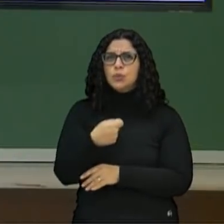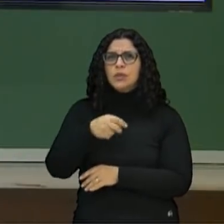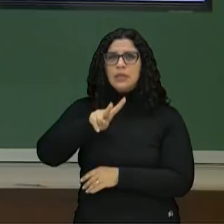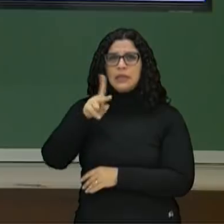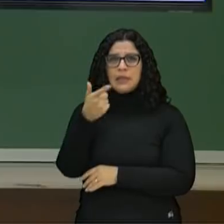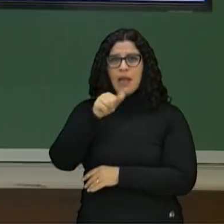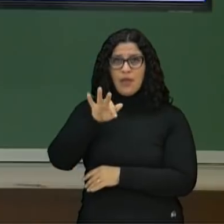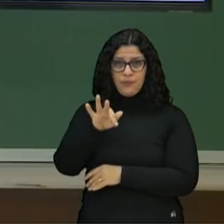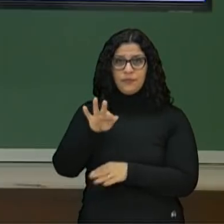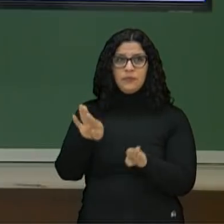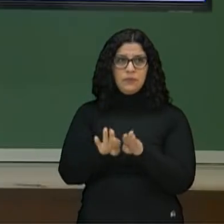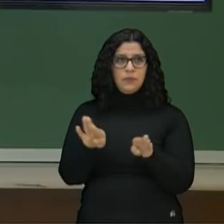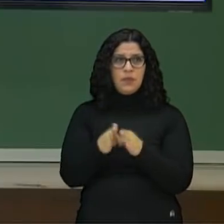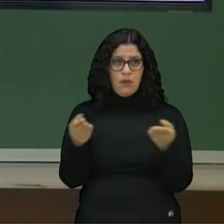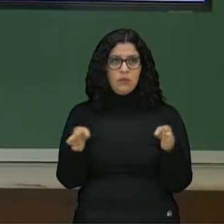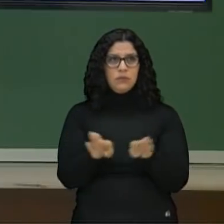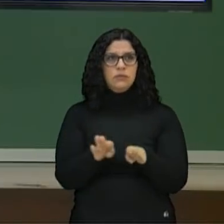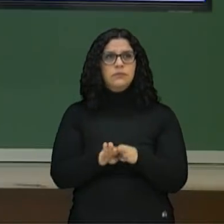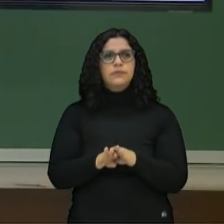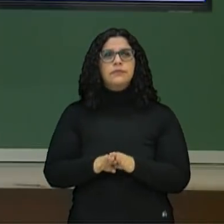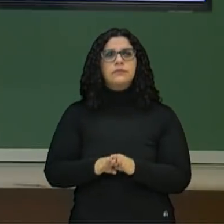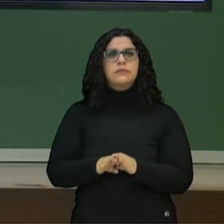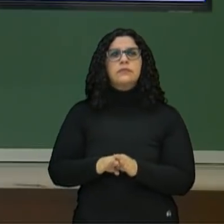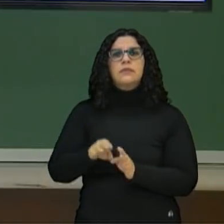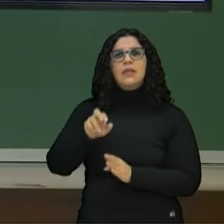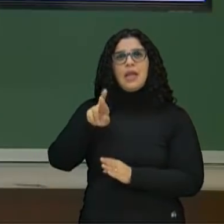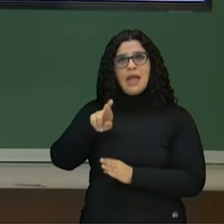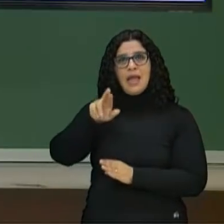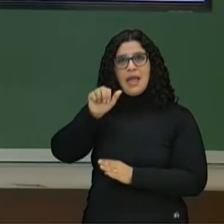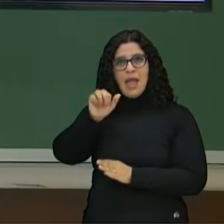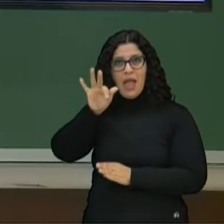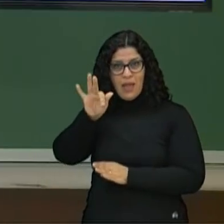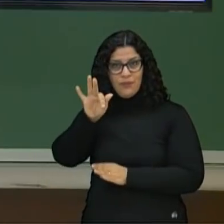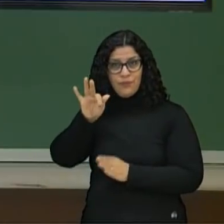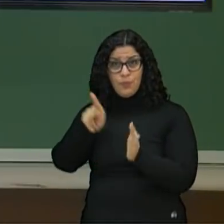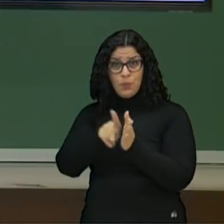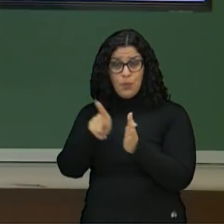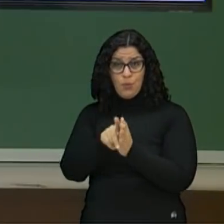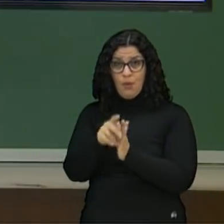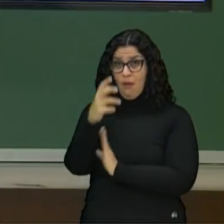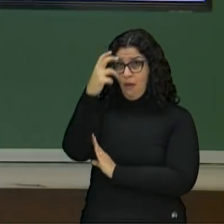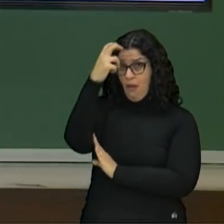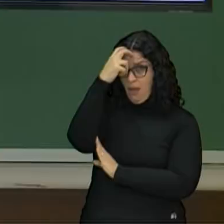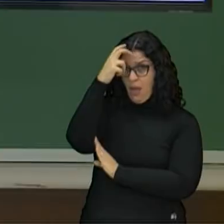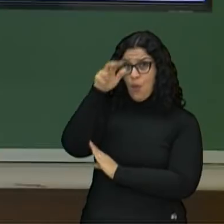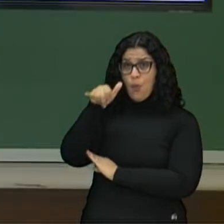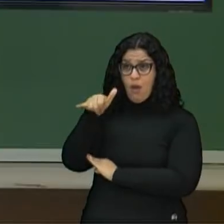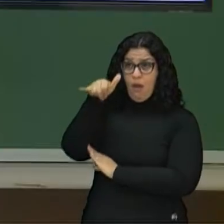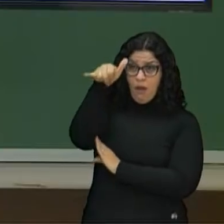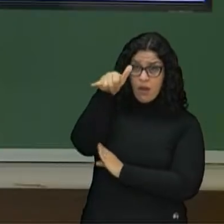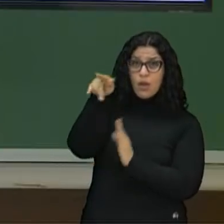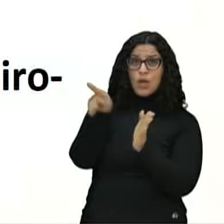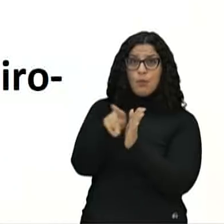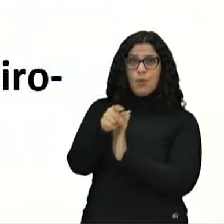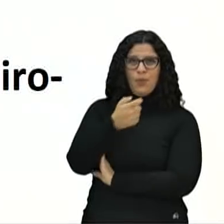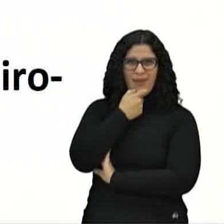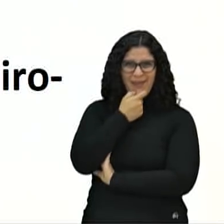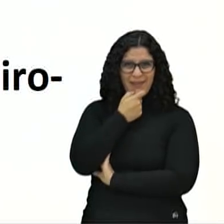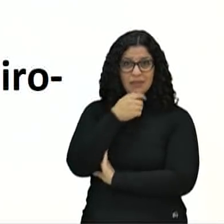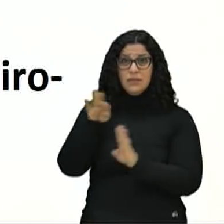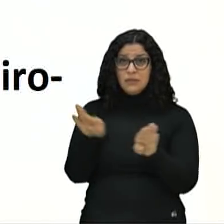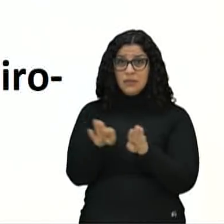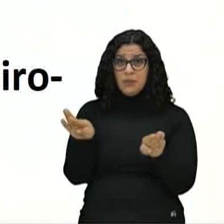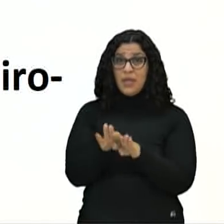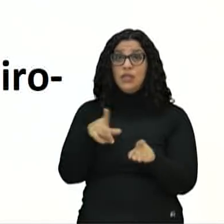RAF, nessa e nas próximas. RAF, a Real Força Aérea Britânica, inglesa. A Real Força Aérea contou com